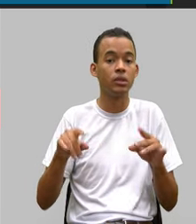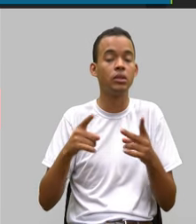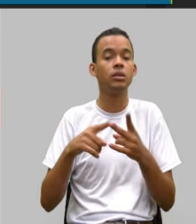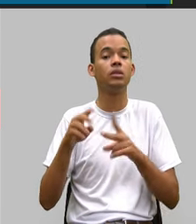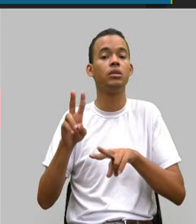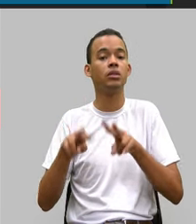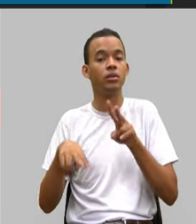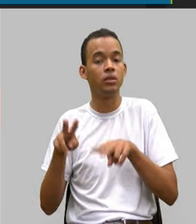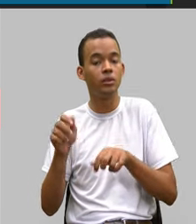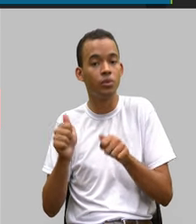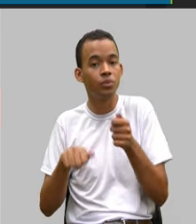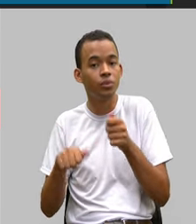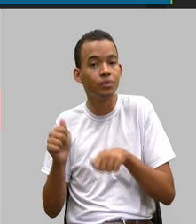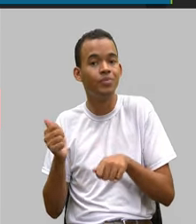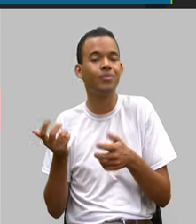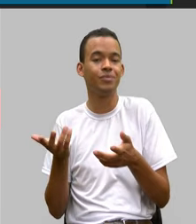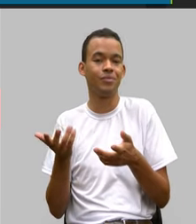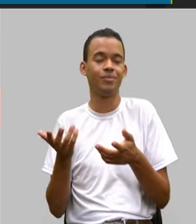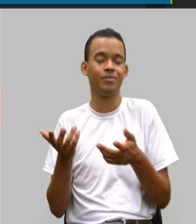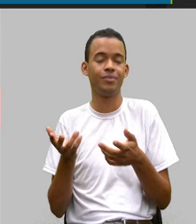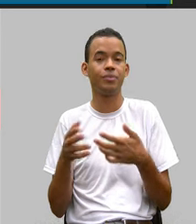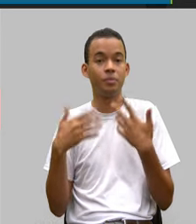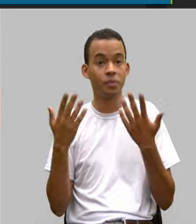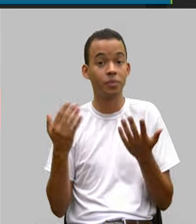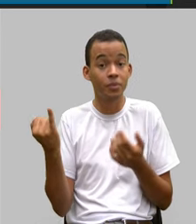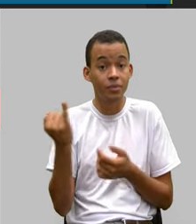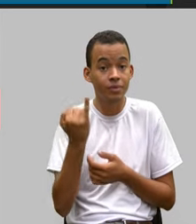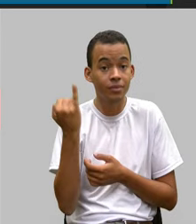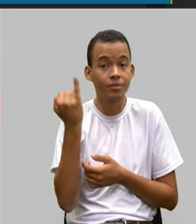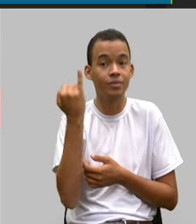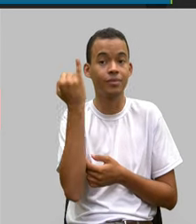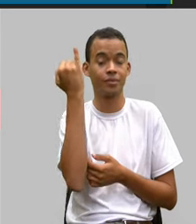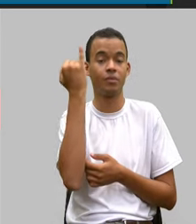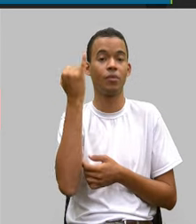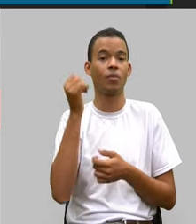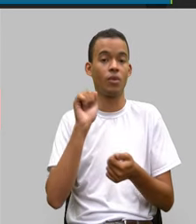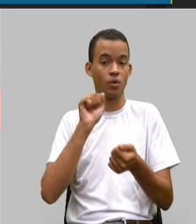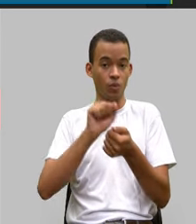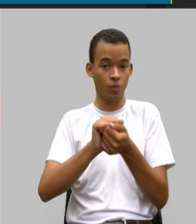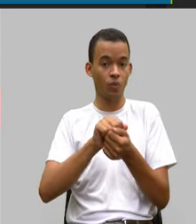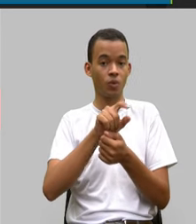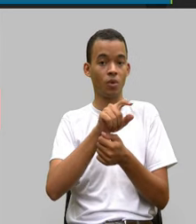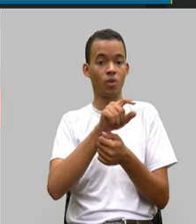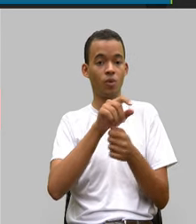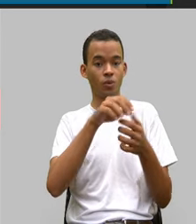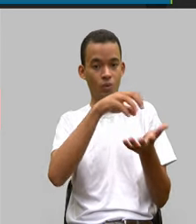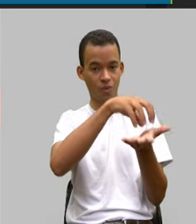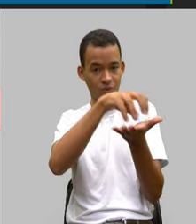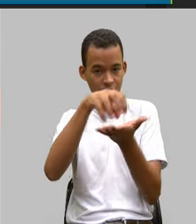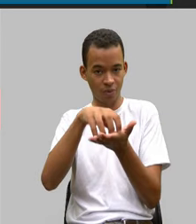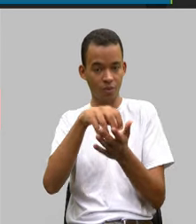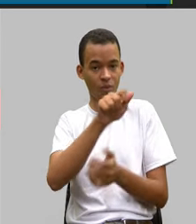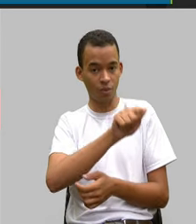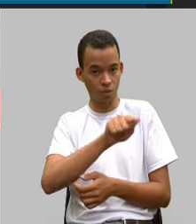análise então é muito importante junto às associações que eu sou altamente favoráveis a